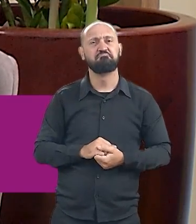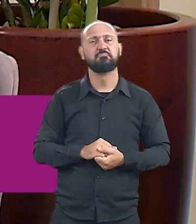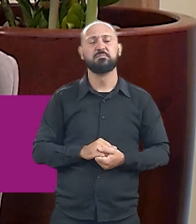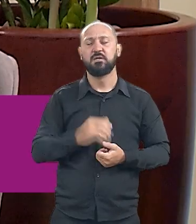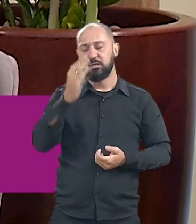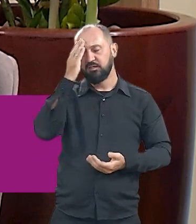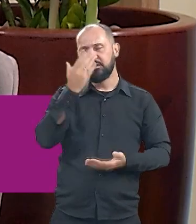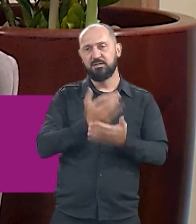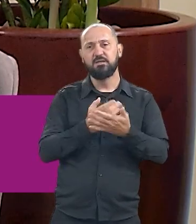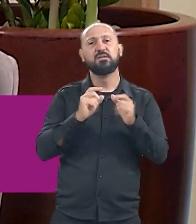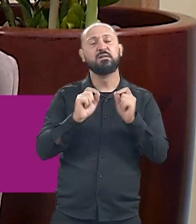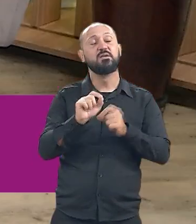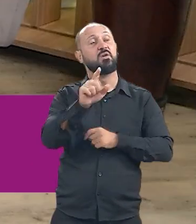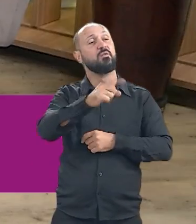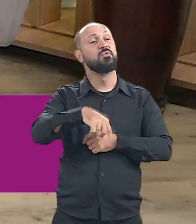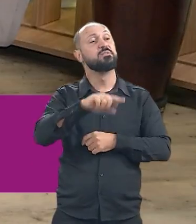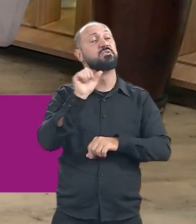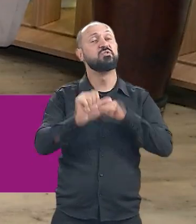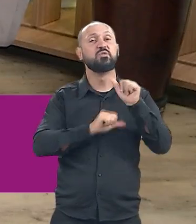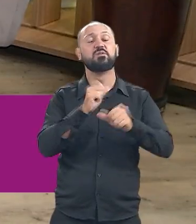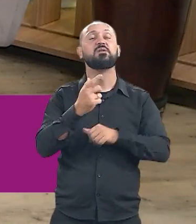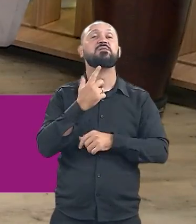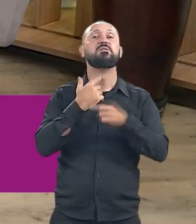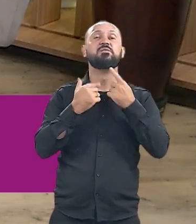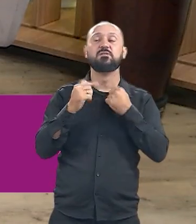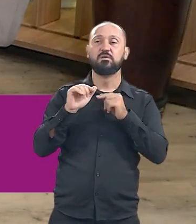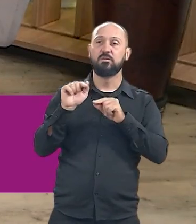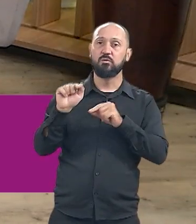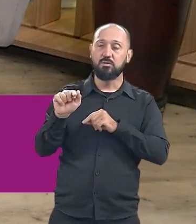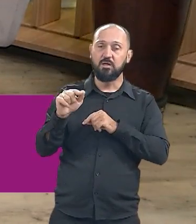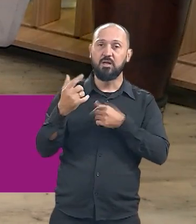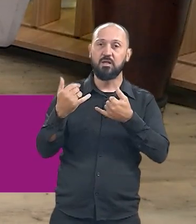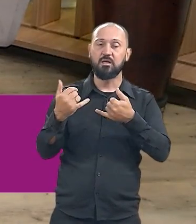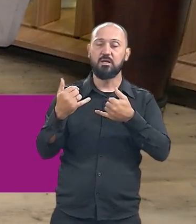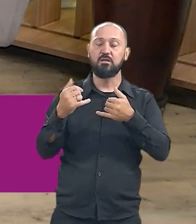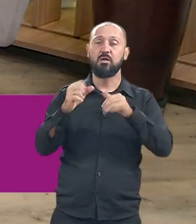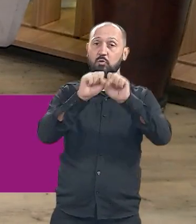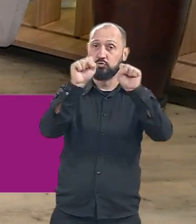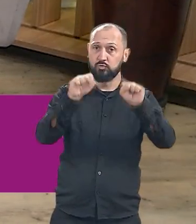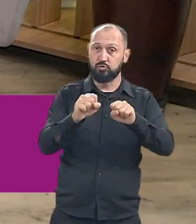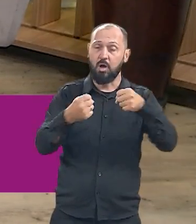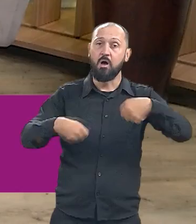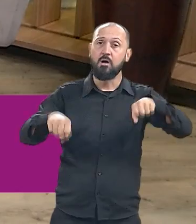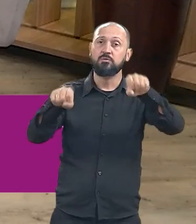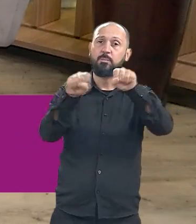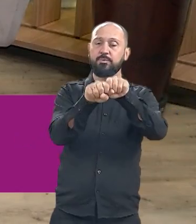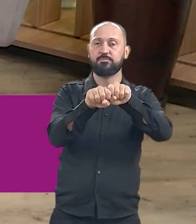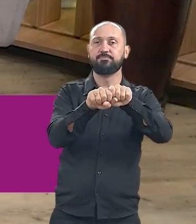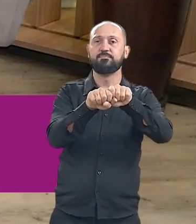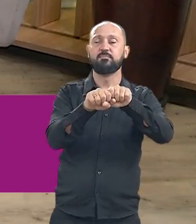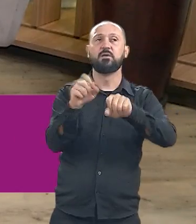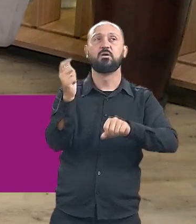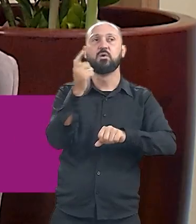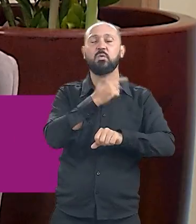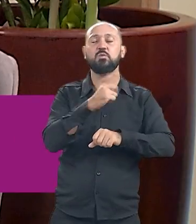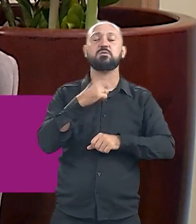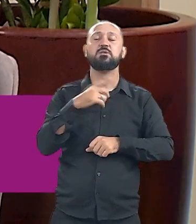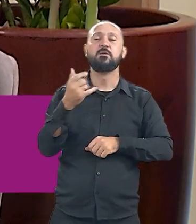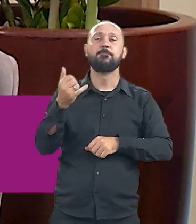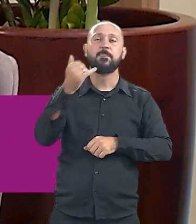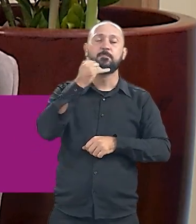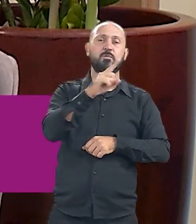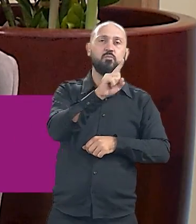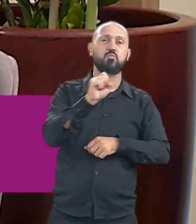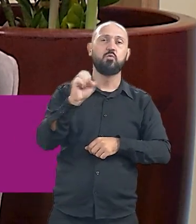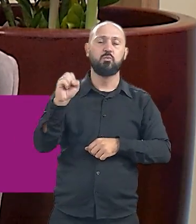um voluntário de uma entidade social... O dele que é conectado, né, ao sistema para poder ser acessado pelo 188. E a sensação de